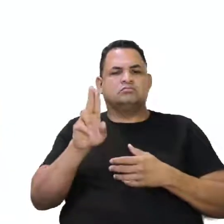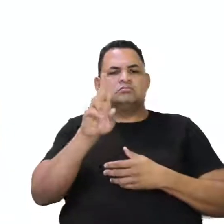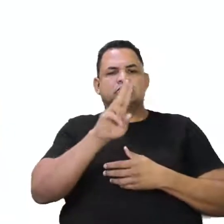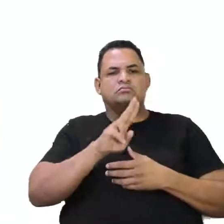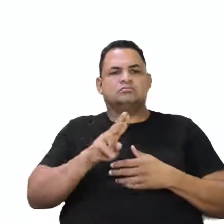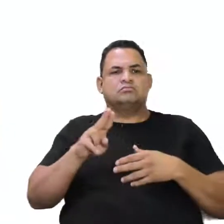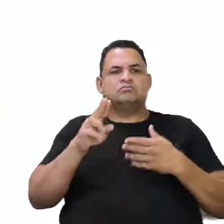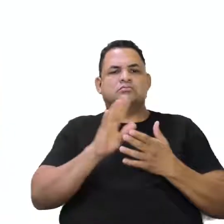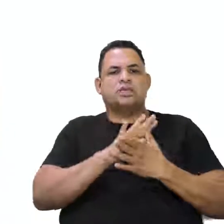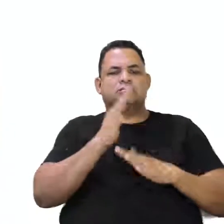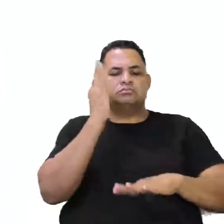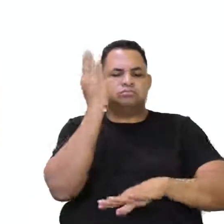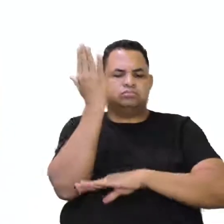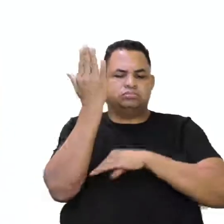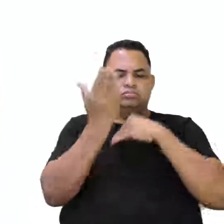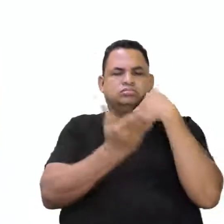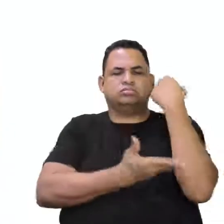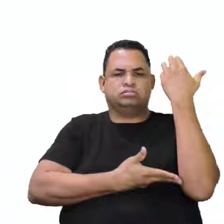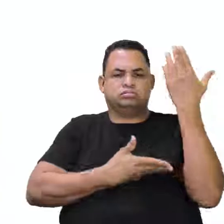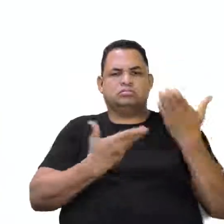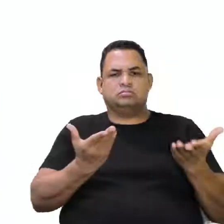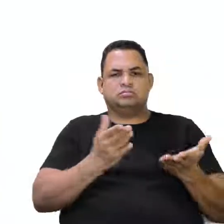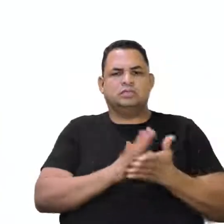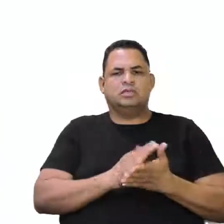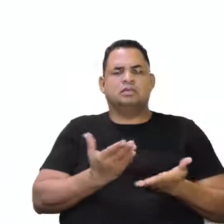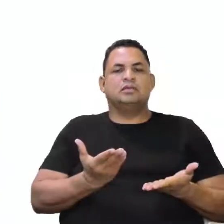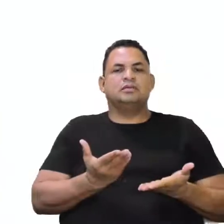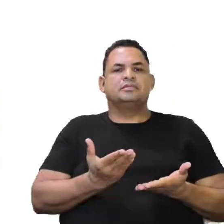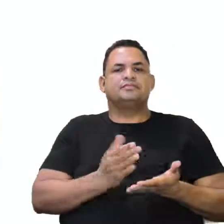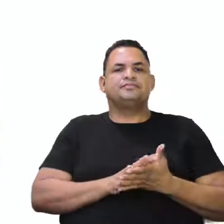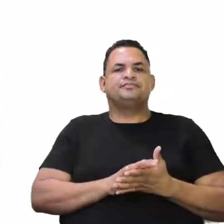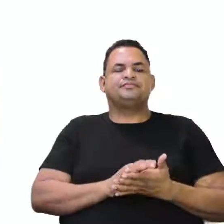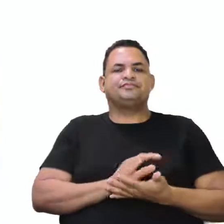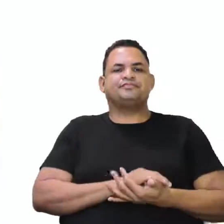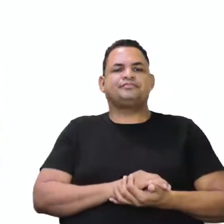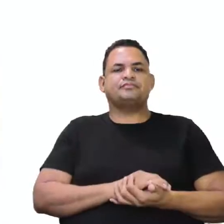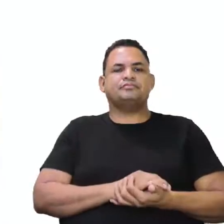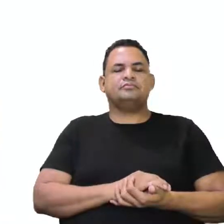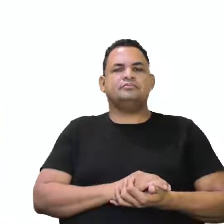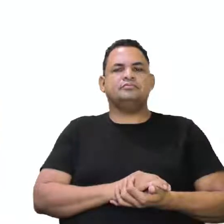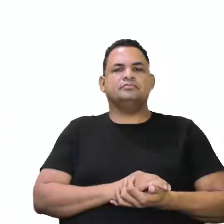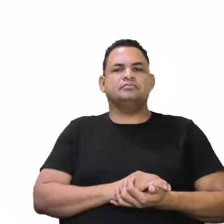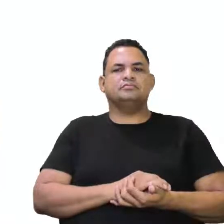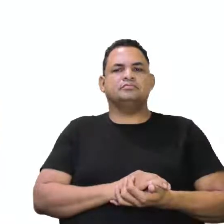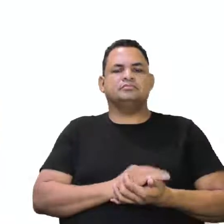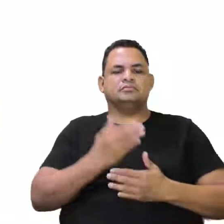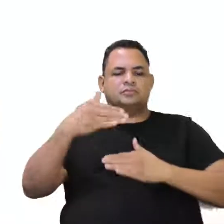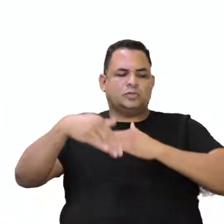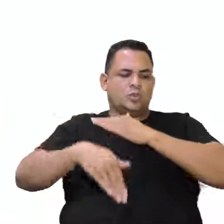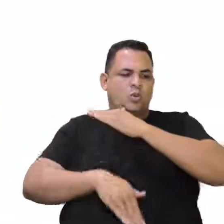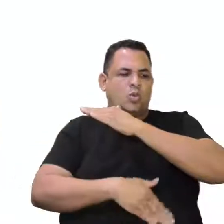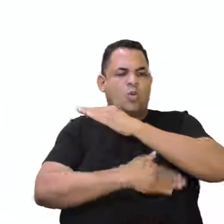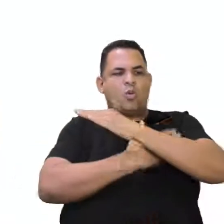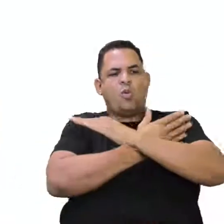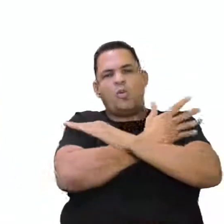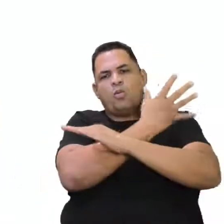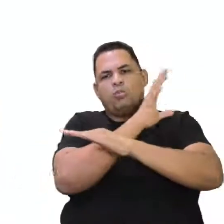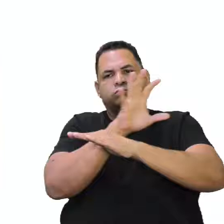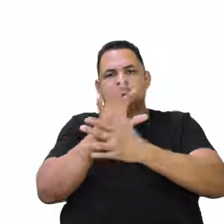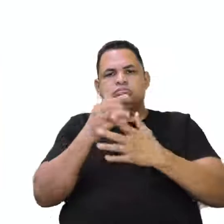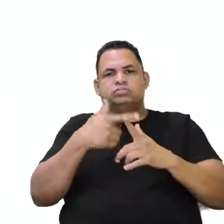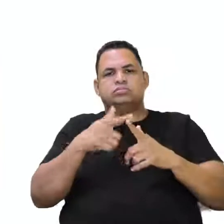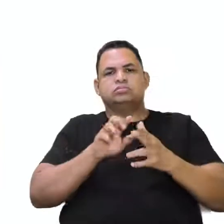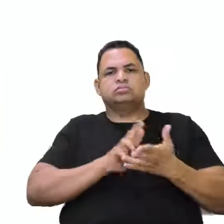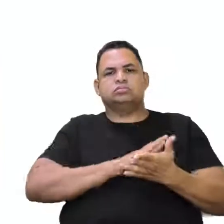dessa ferramenta, que é o desmatamento, tá bom? Então, vem comigo aí. O desmatamento prejudica o